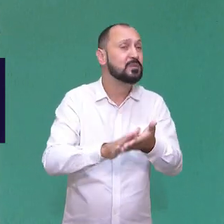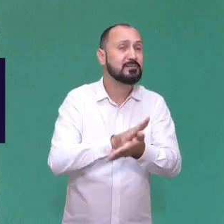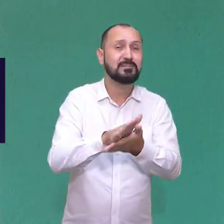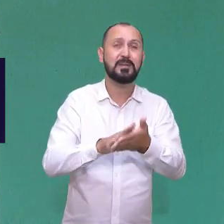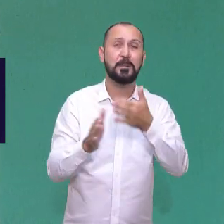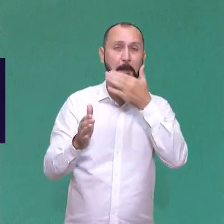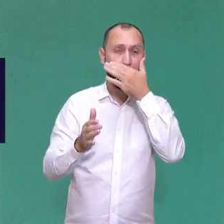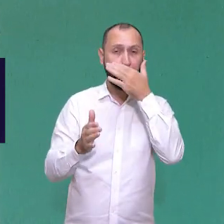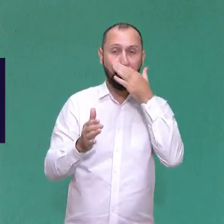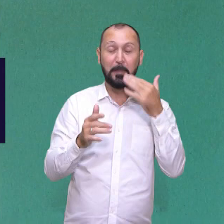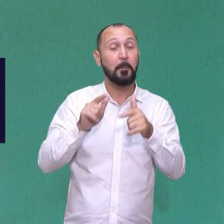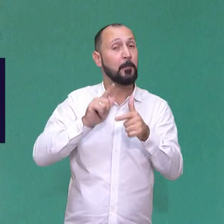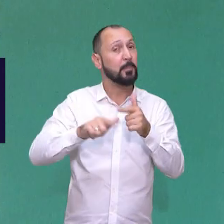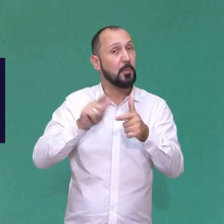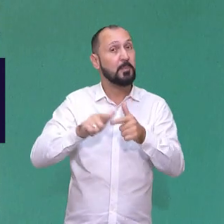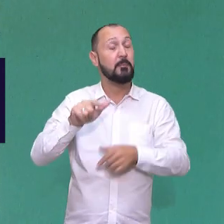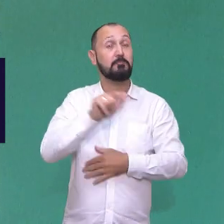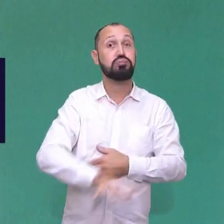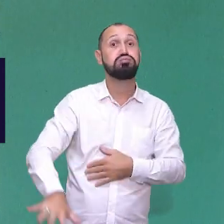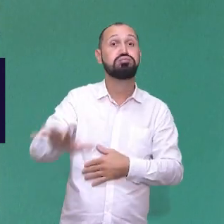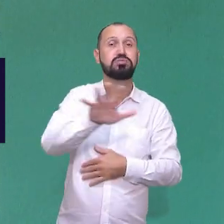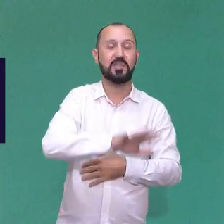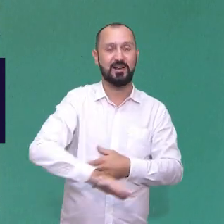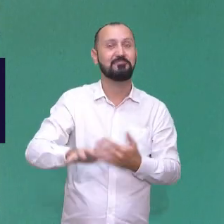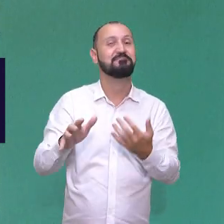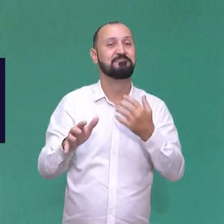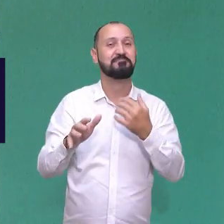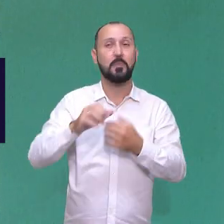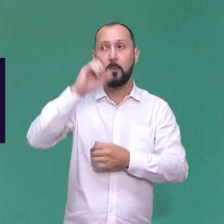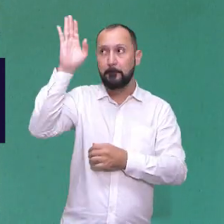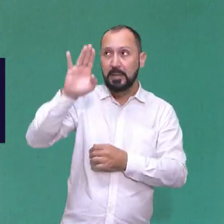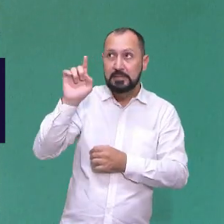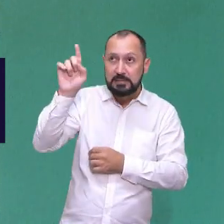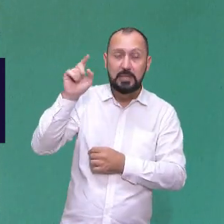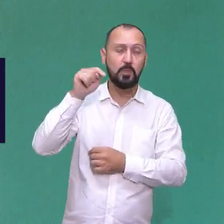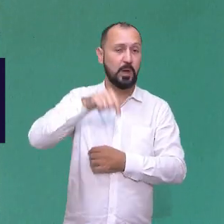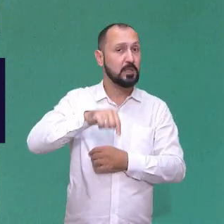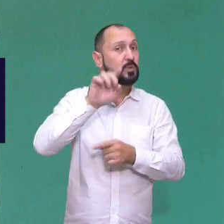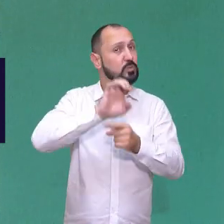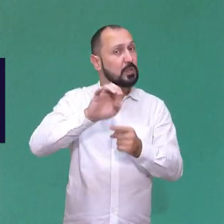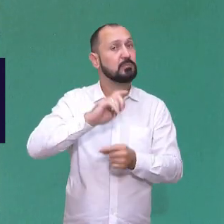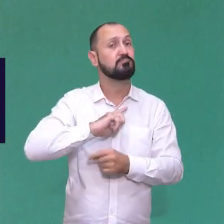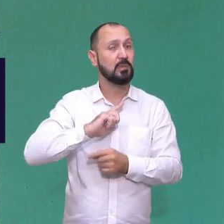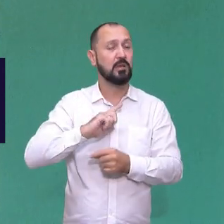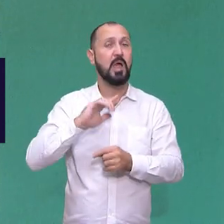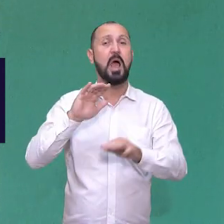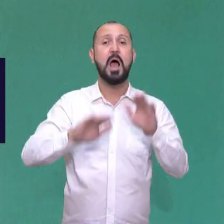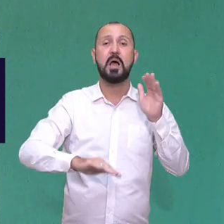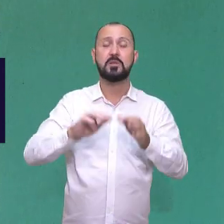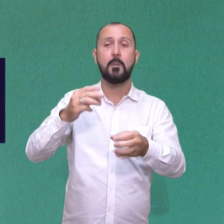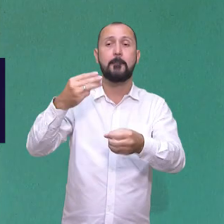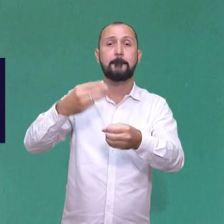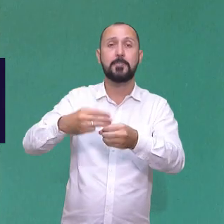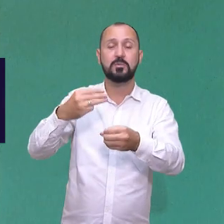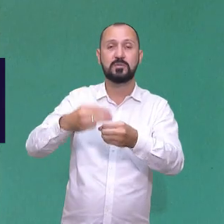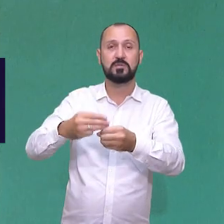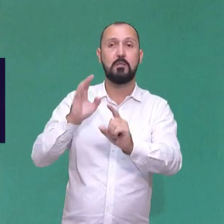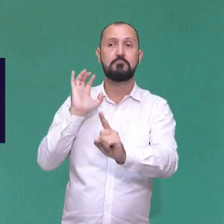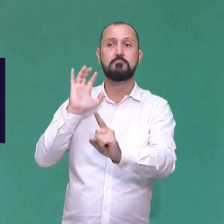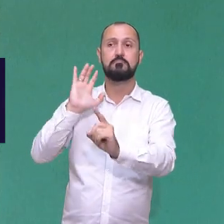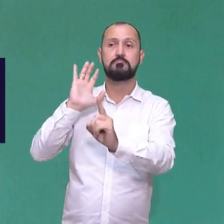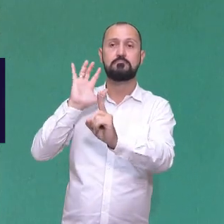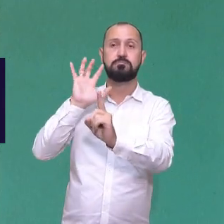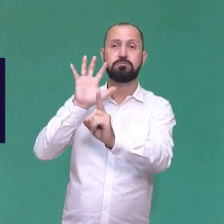que as pessoas, pelo menos, possam sobreviver. Então, esse é um problema generalizado no Brasil, aqui no nosso estado nós temos esse